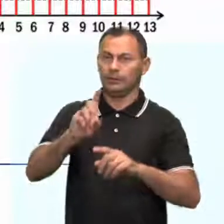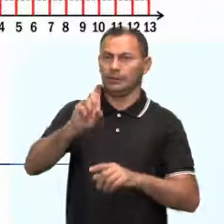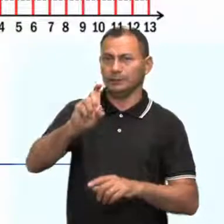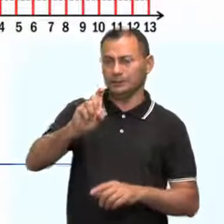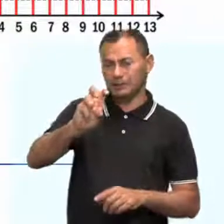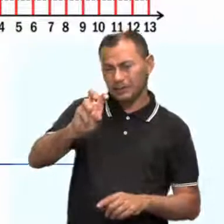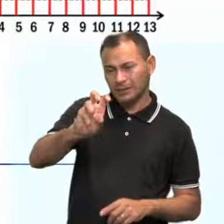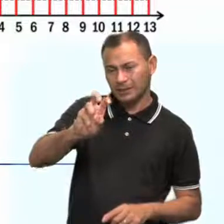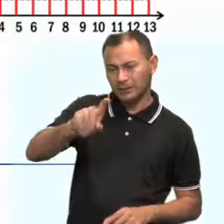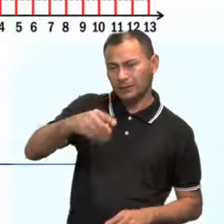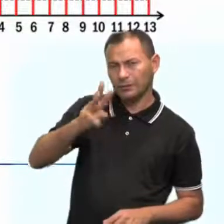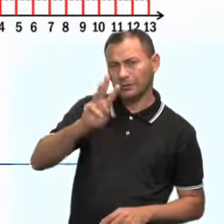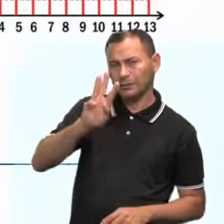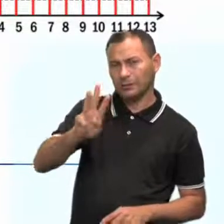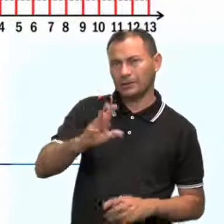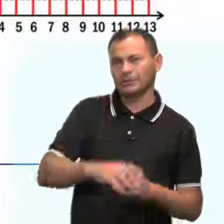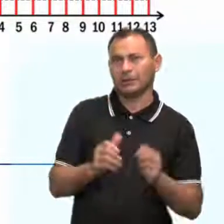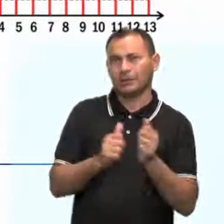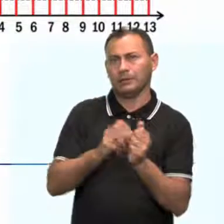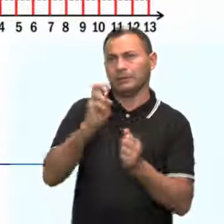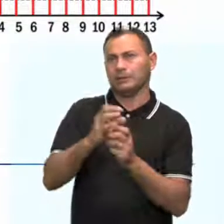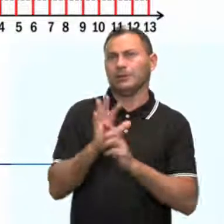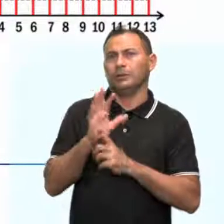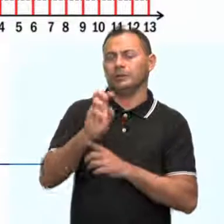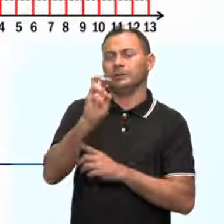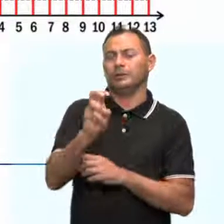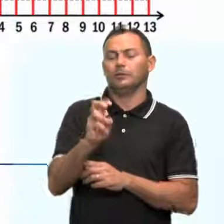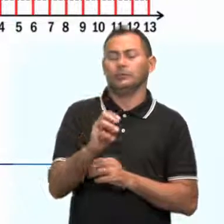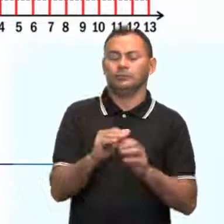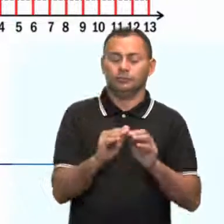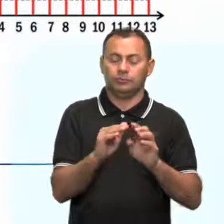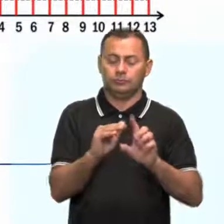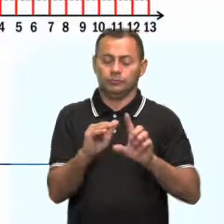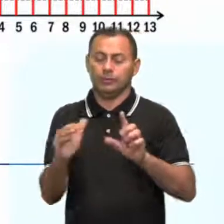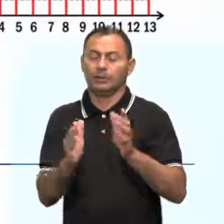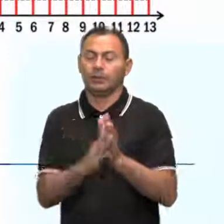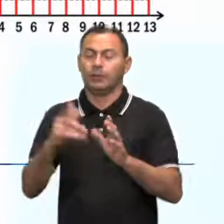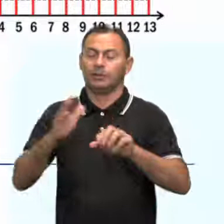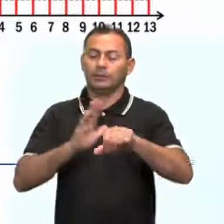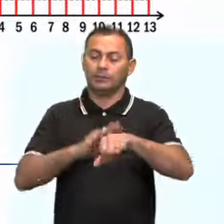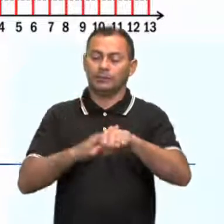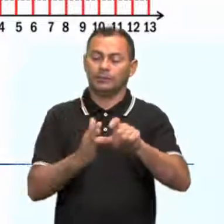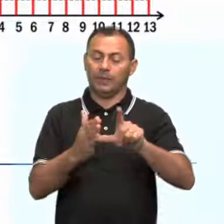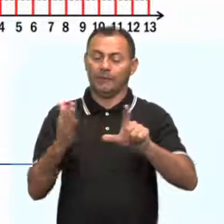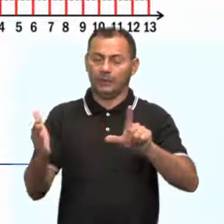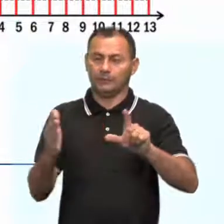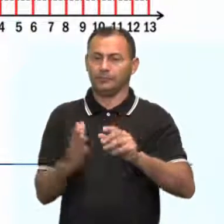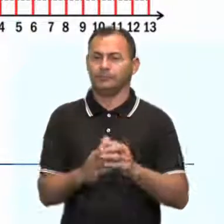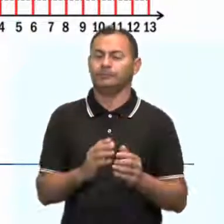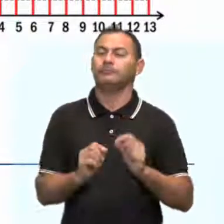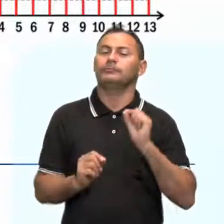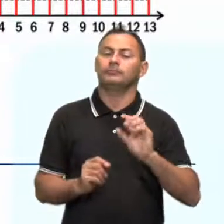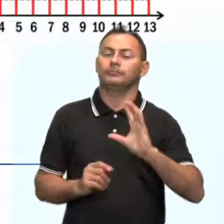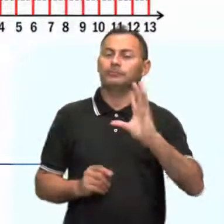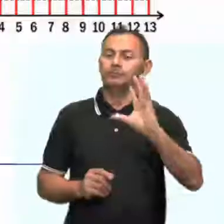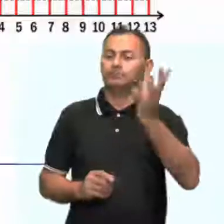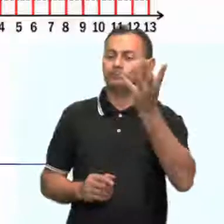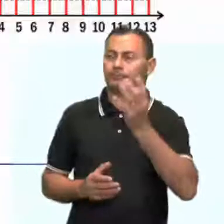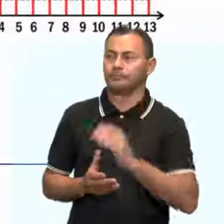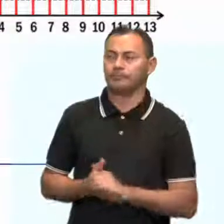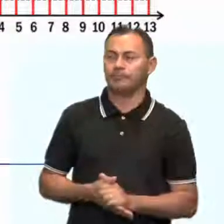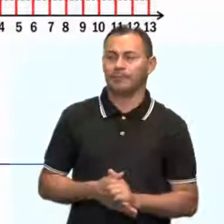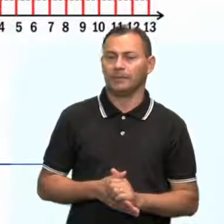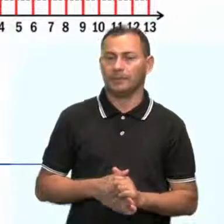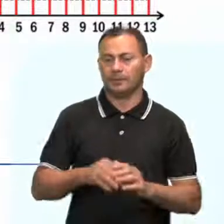o mais perto é 5, ele amostrou como 5 e segura até o próximo instante de tempo. É assim que acontece, então,